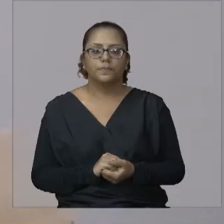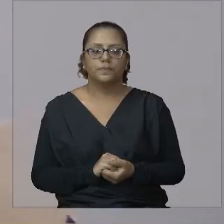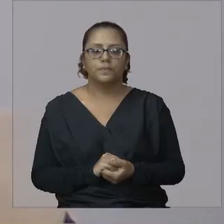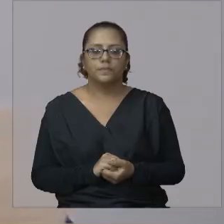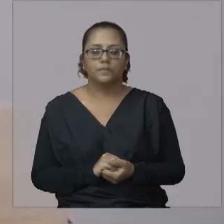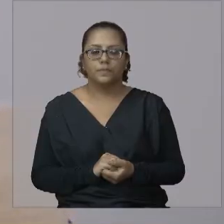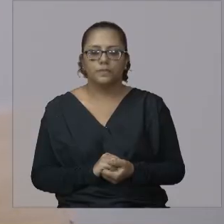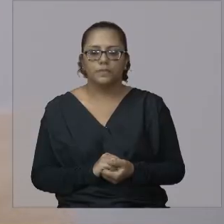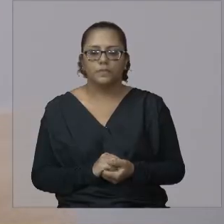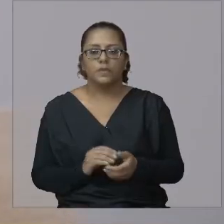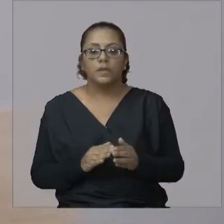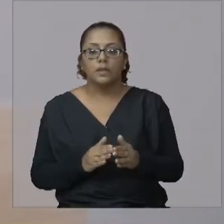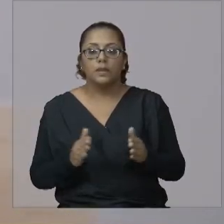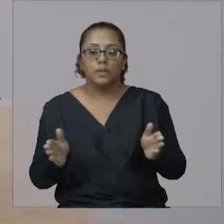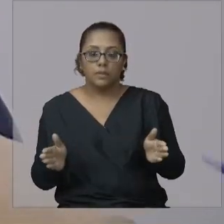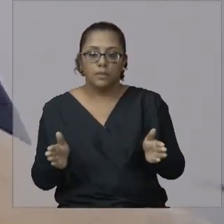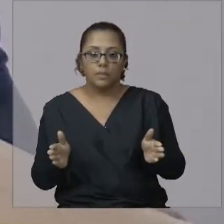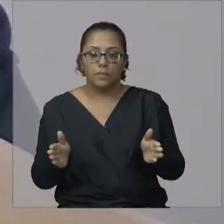Reaberta a presente sessão.